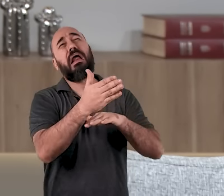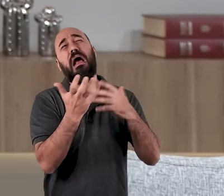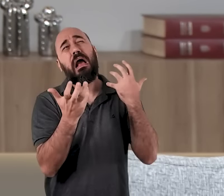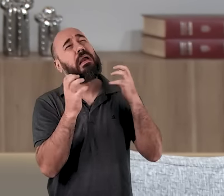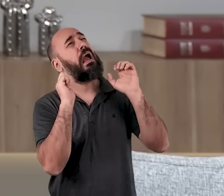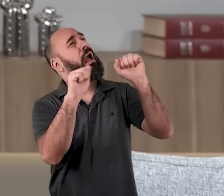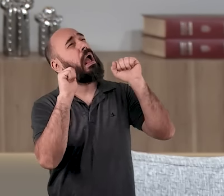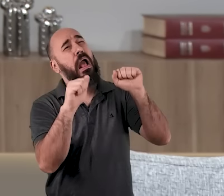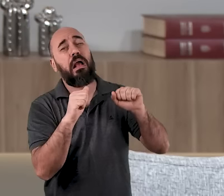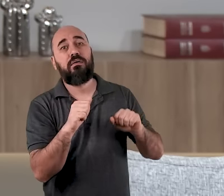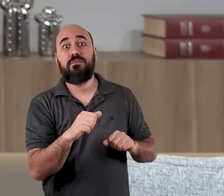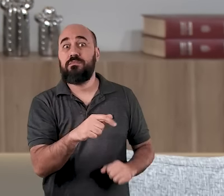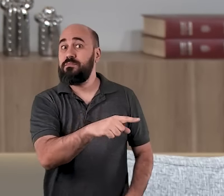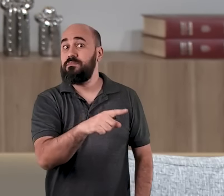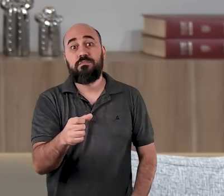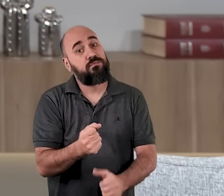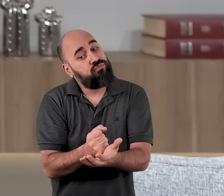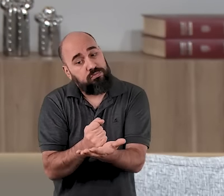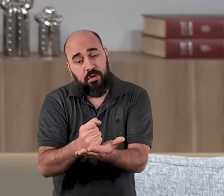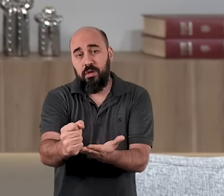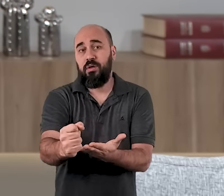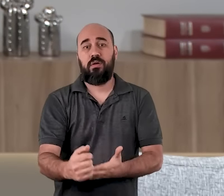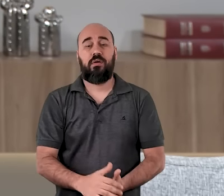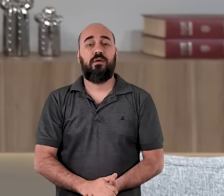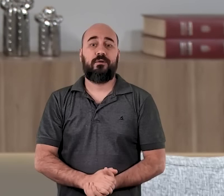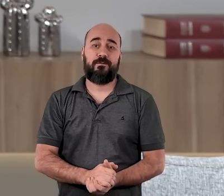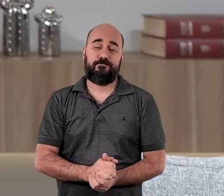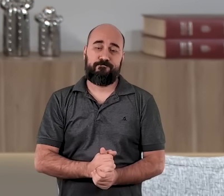ser humano resiste mais à voz de Deus,